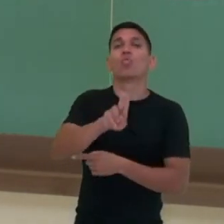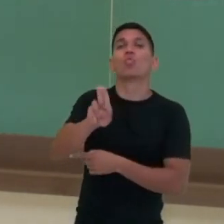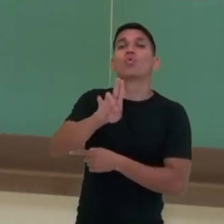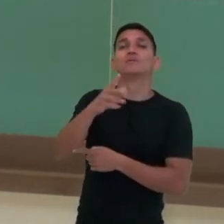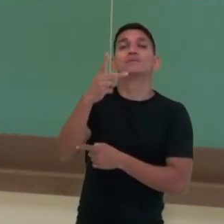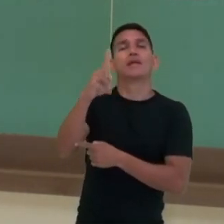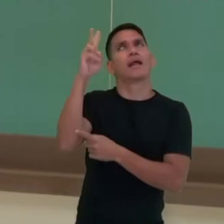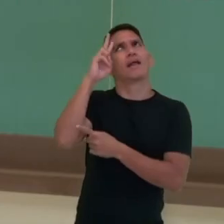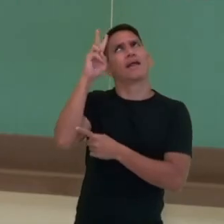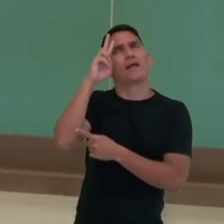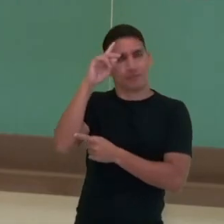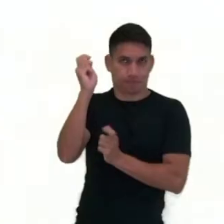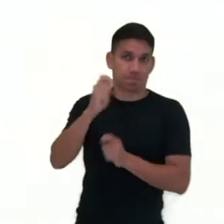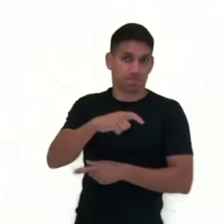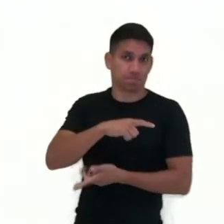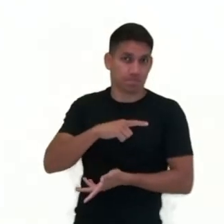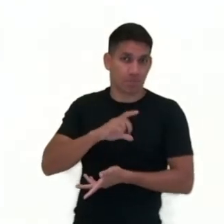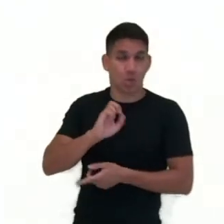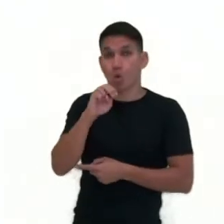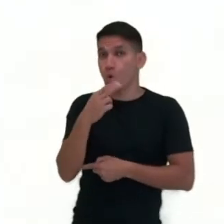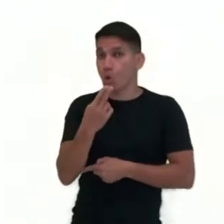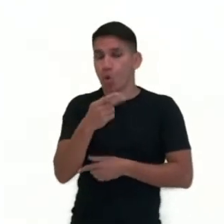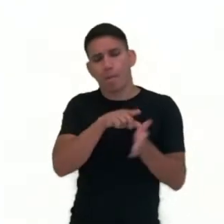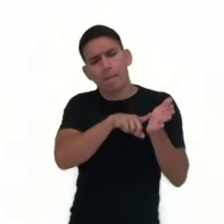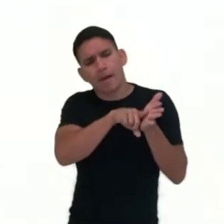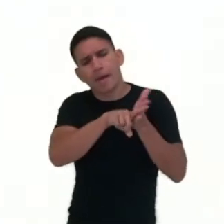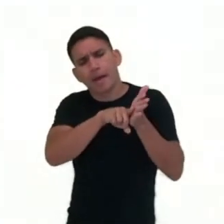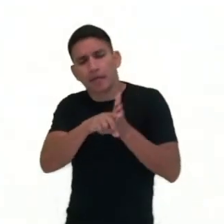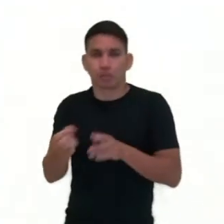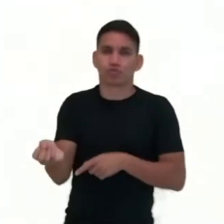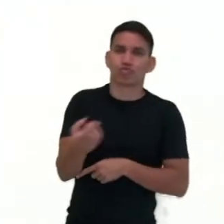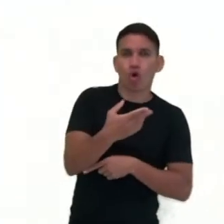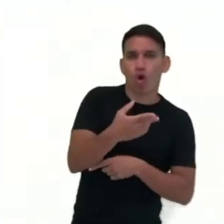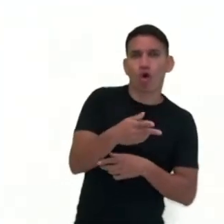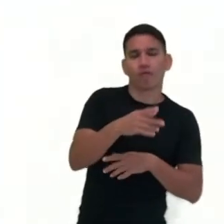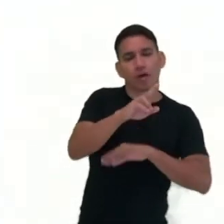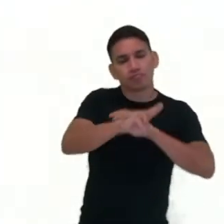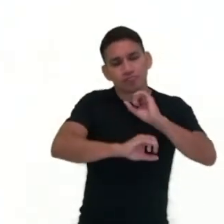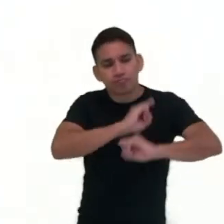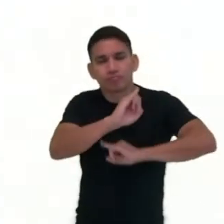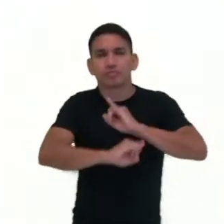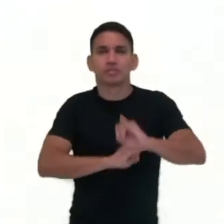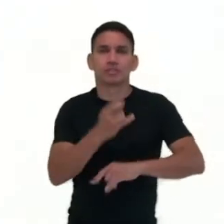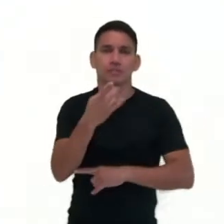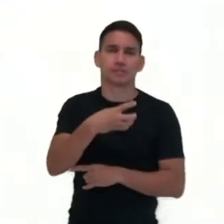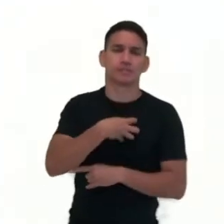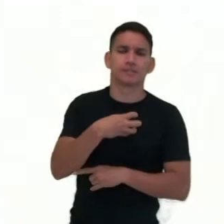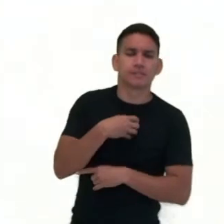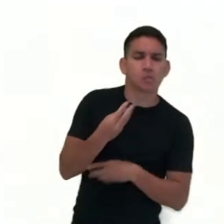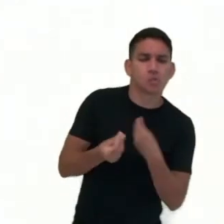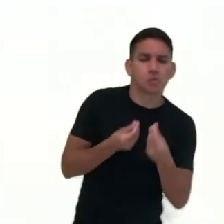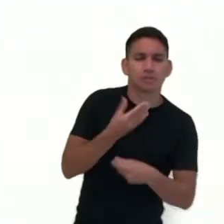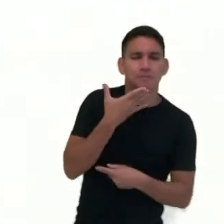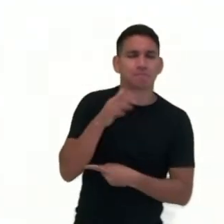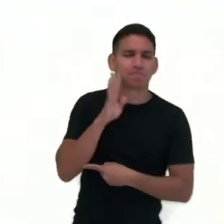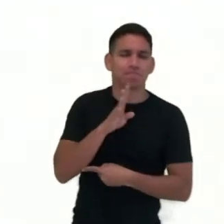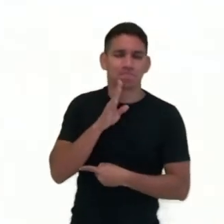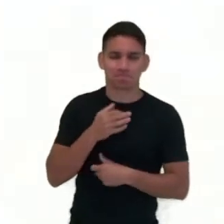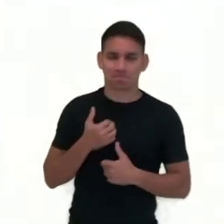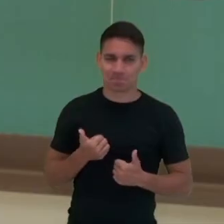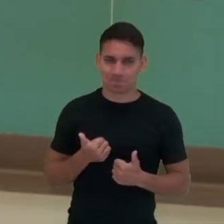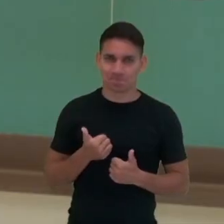vocês lembram ou ainda pesquisar novas expressões aí na internet, tá? Por exemplo,